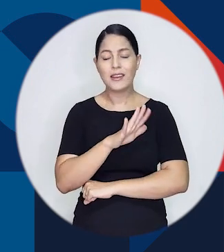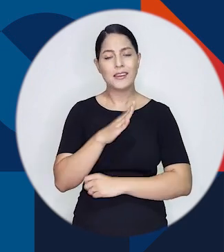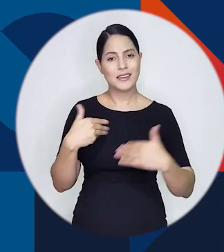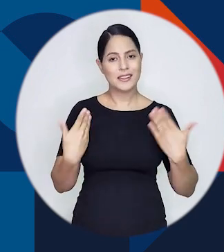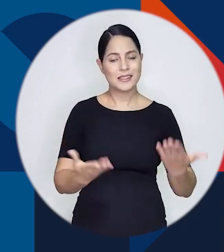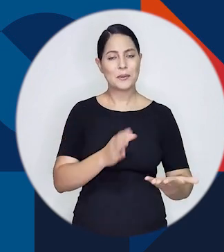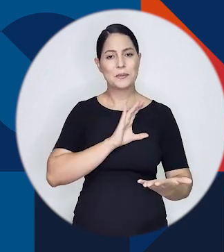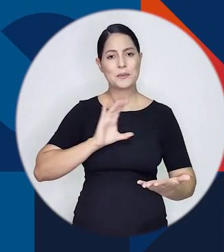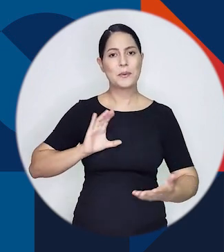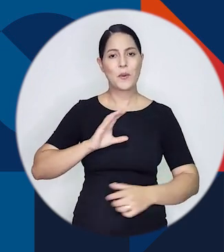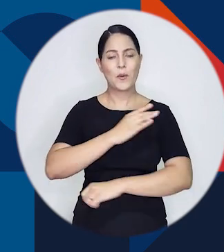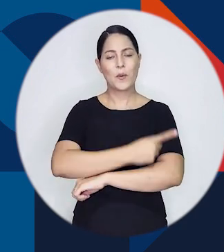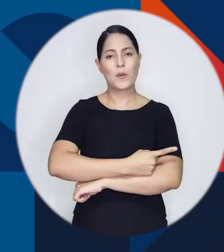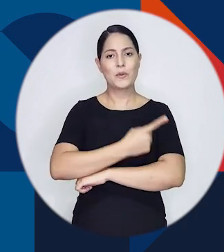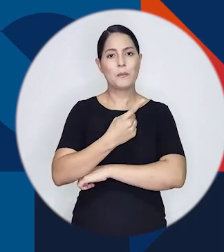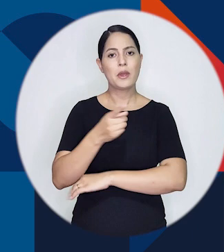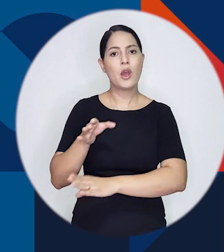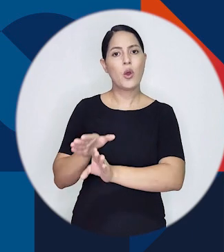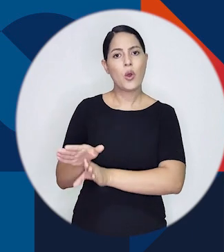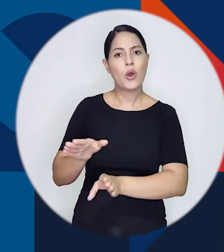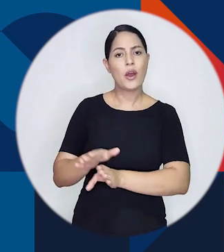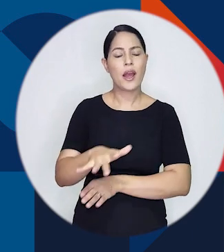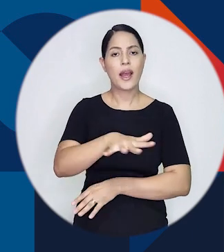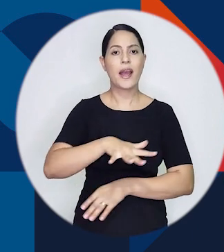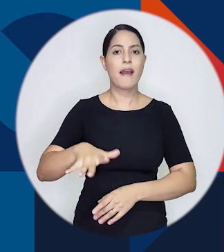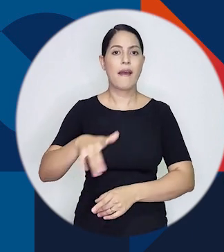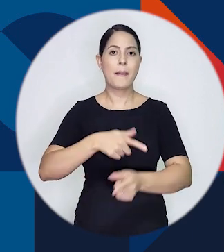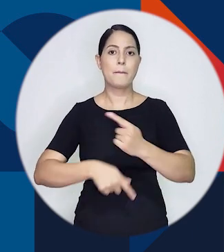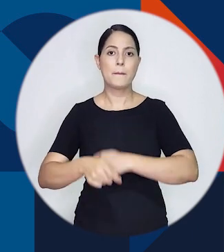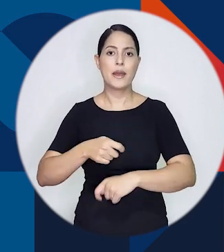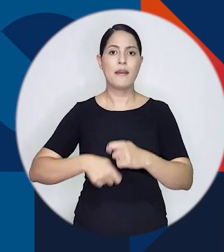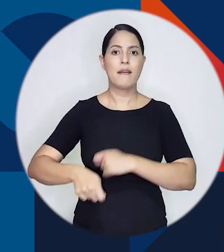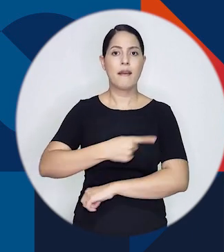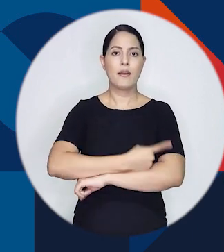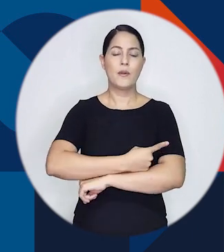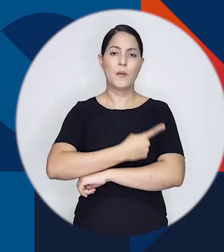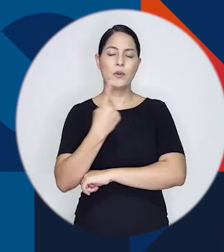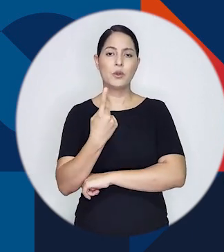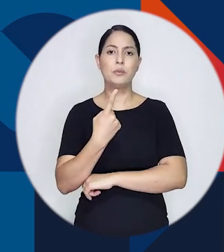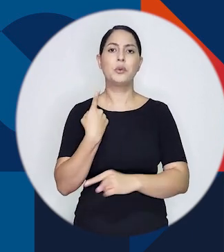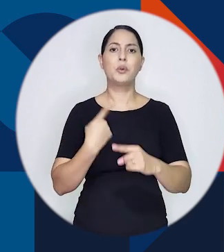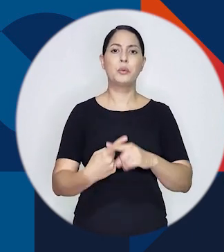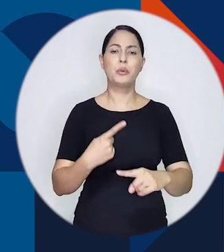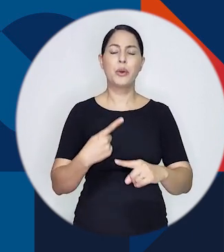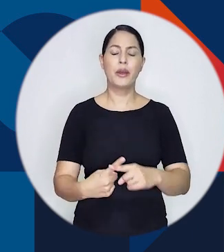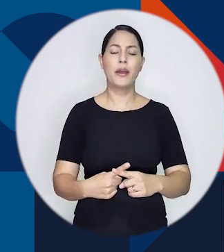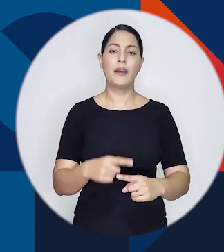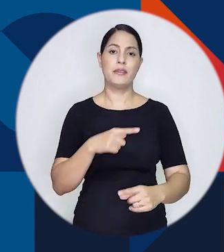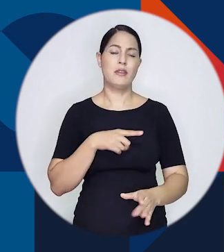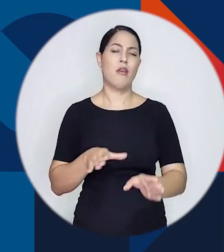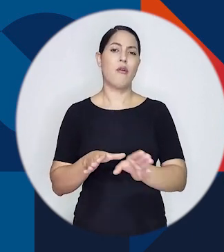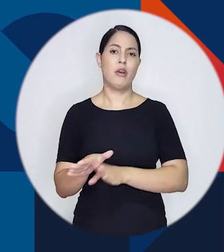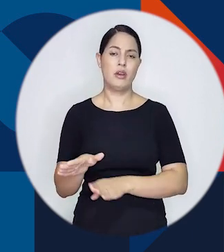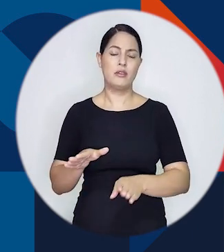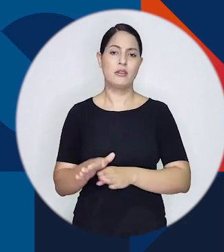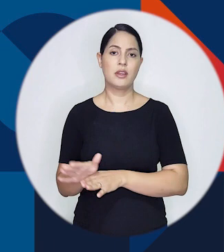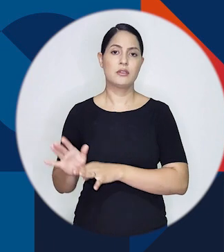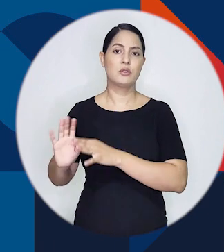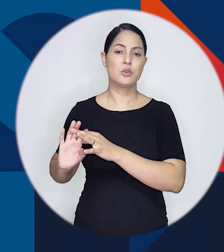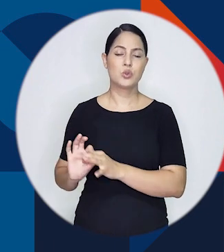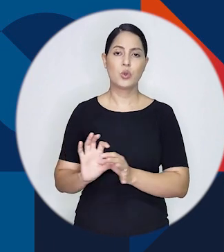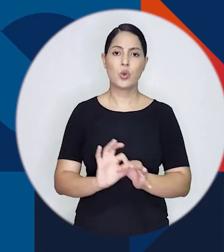advogados e para orientar o mercado como um todo, inclusive aquelas pessoas que podem tirar proveito